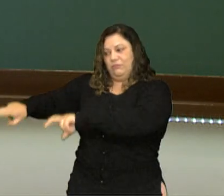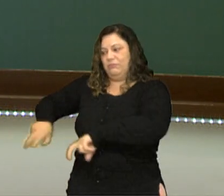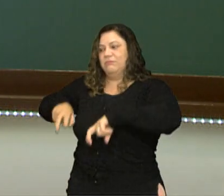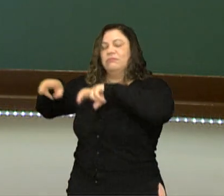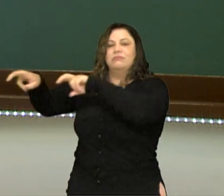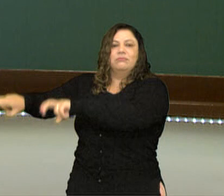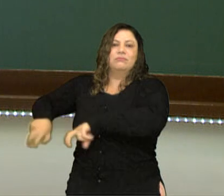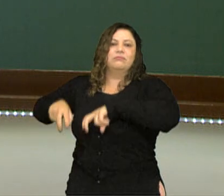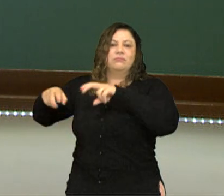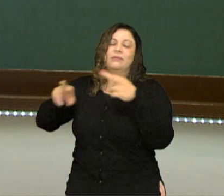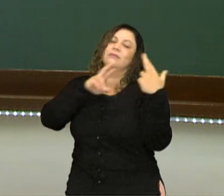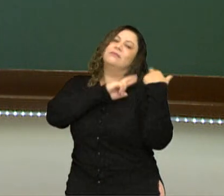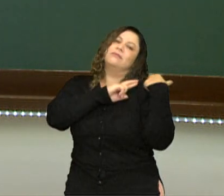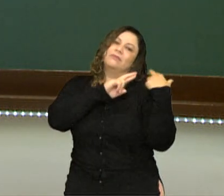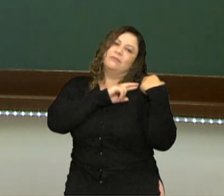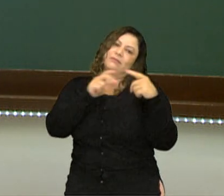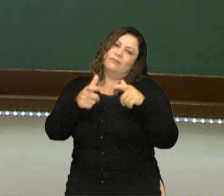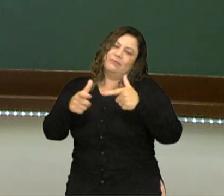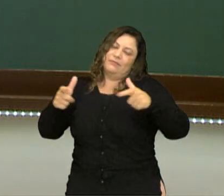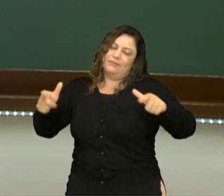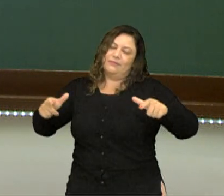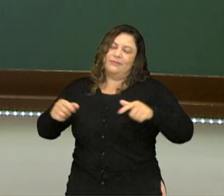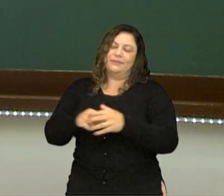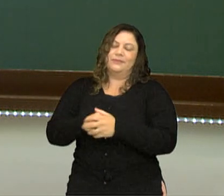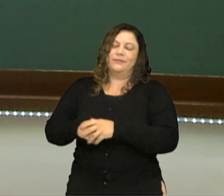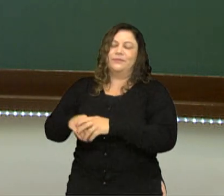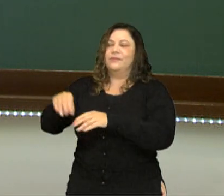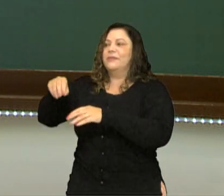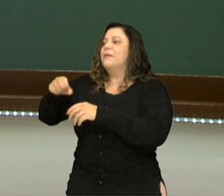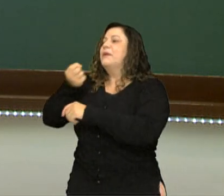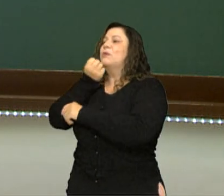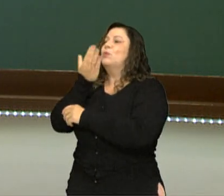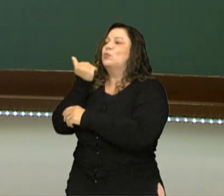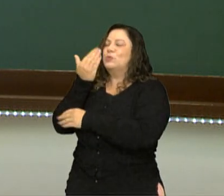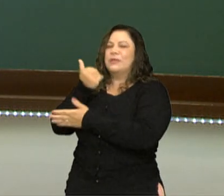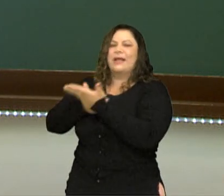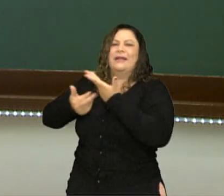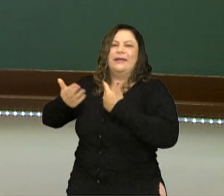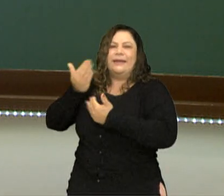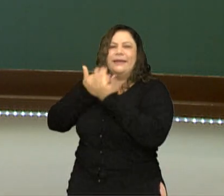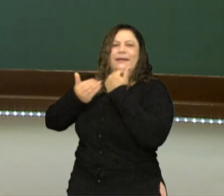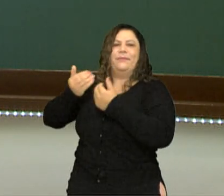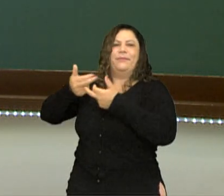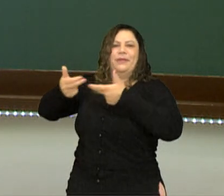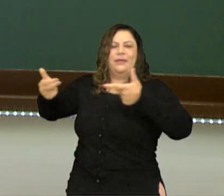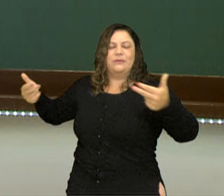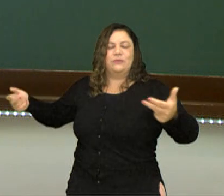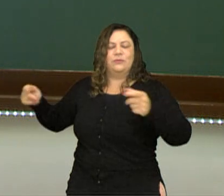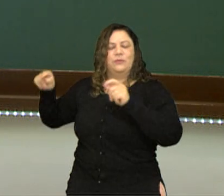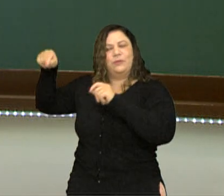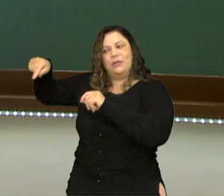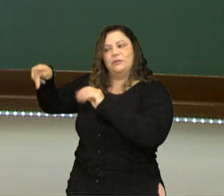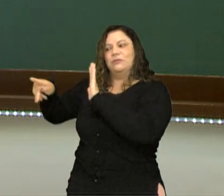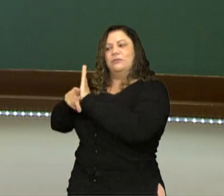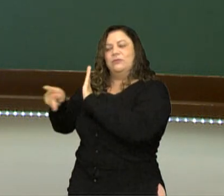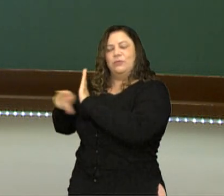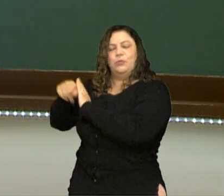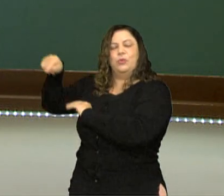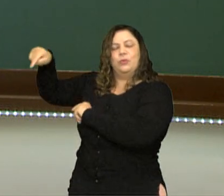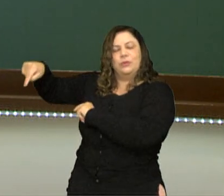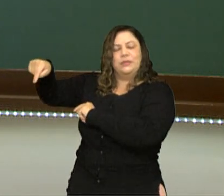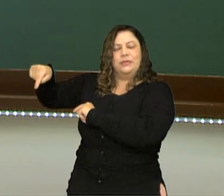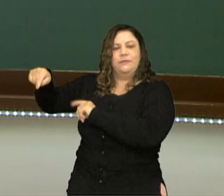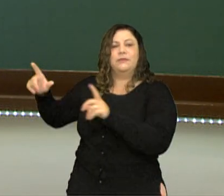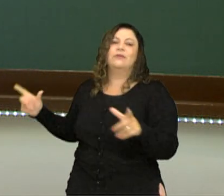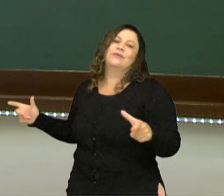responsáveis pela maior quantidade ali de produção de alimentos. Então, se eles saem do campo para morar na cidade, eu vou ter uma diminuição dessa